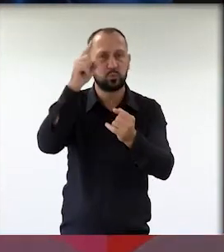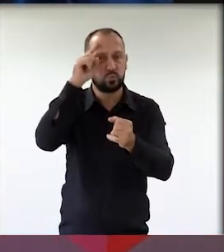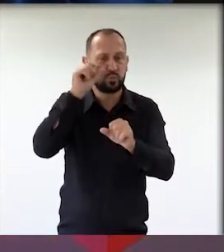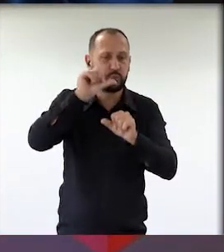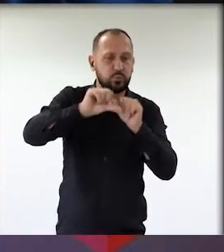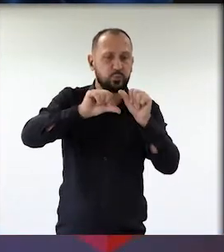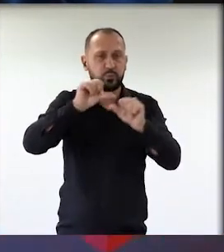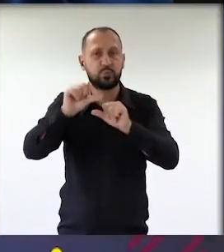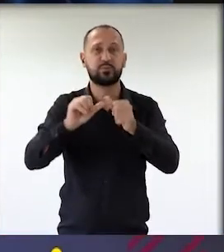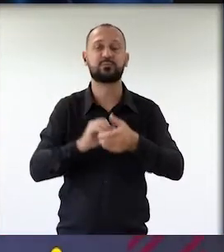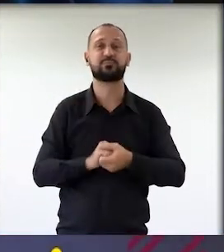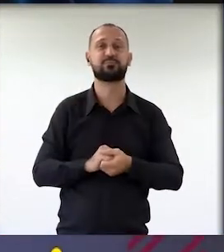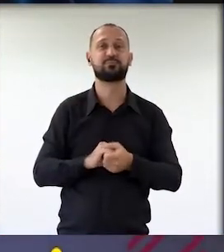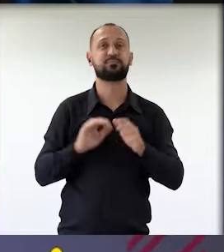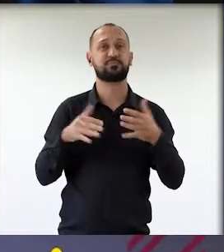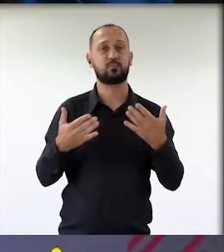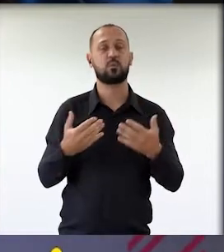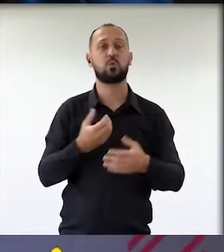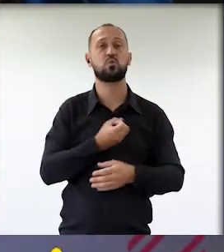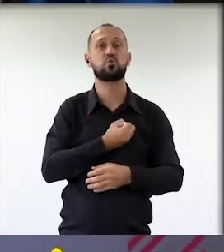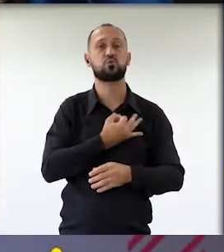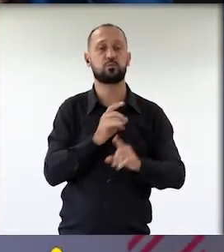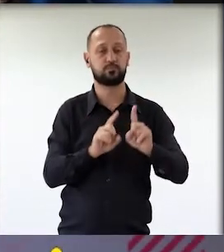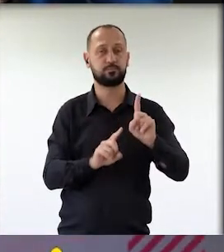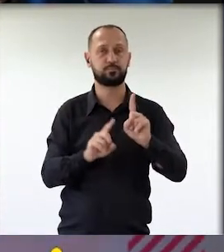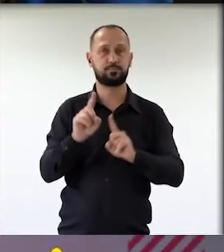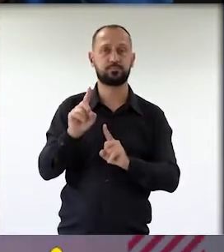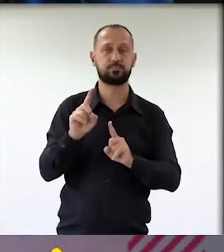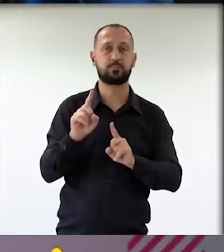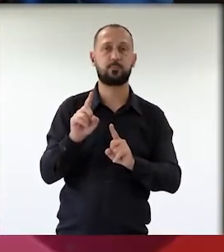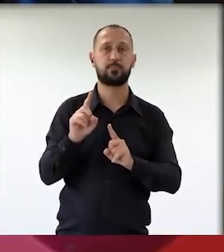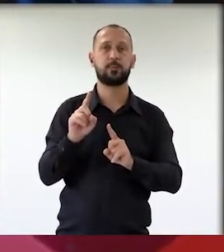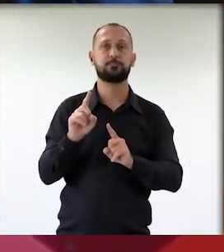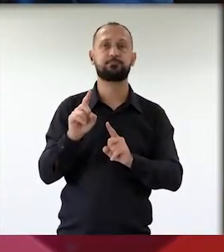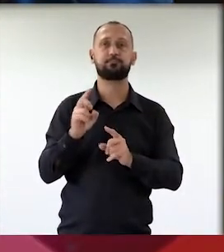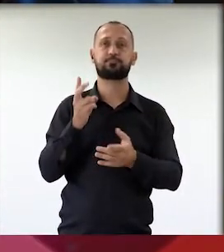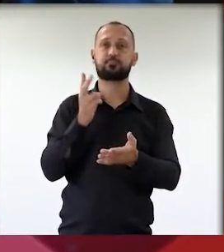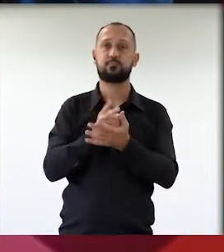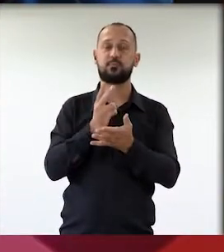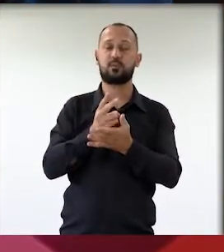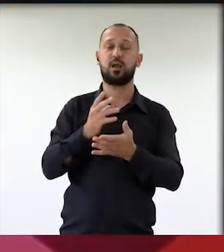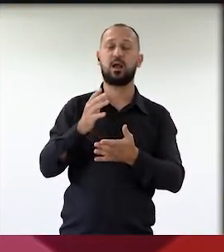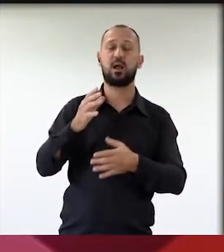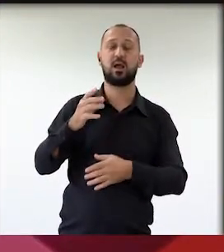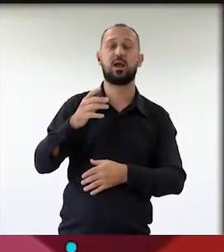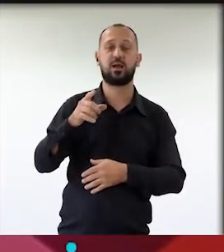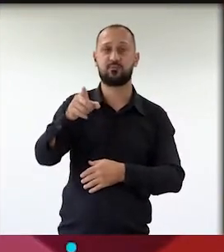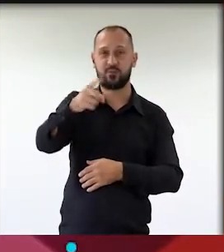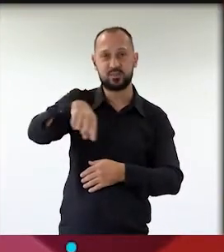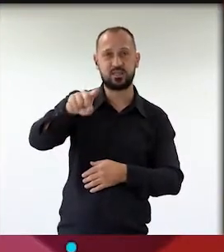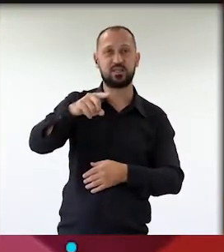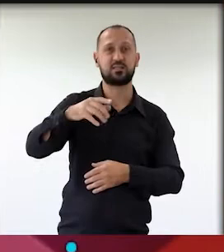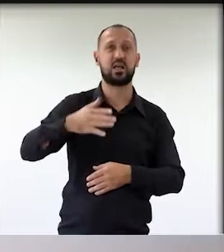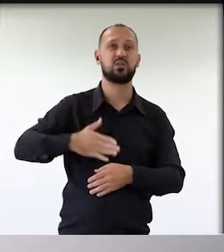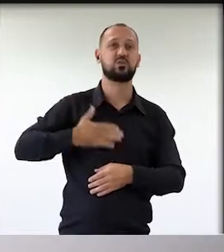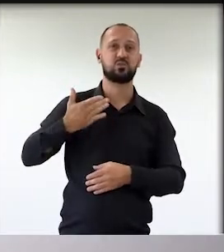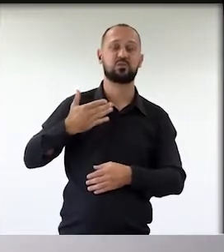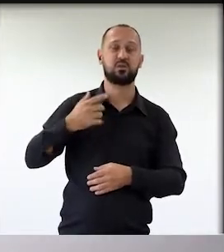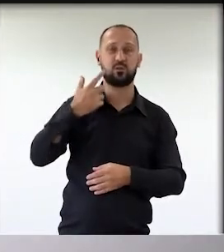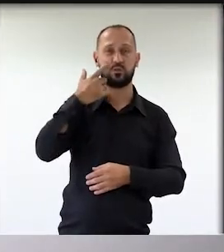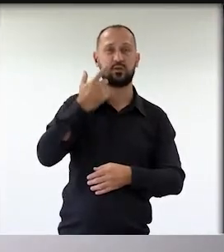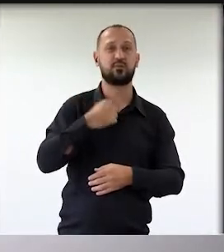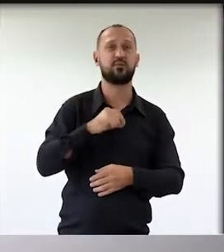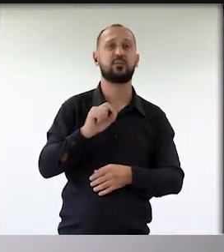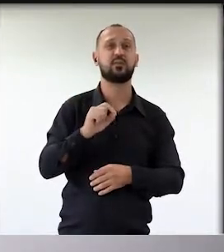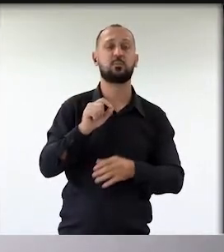ir mudando a cada dia, né? E os números atuais, eles costumam assustar a